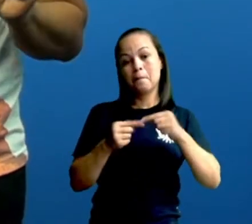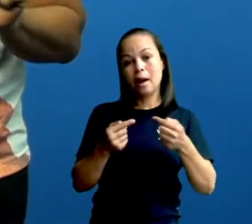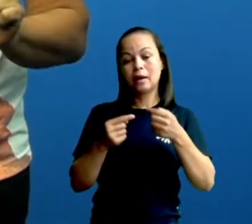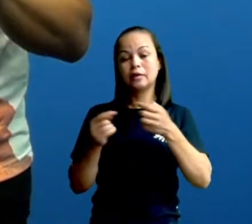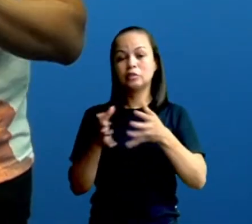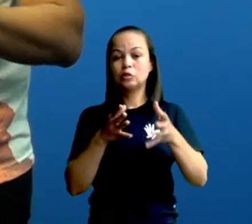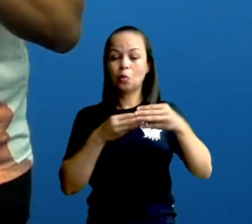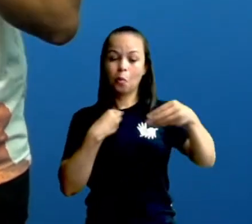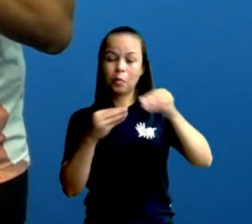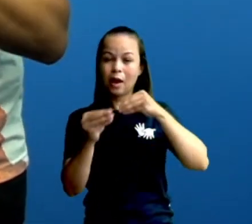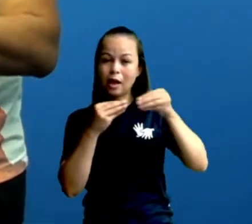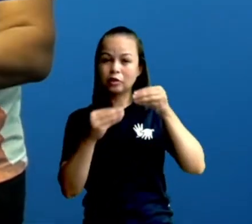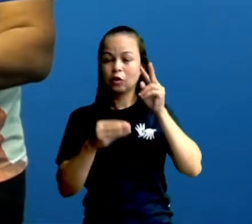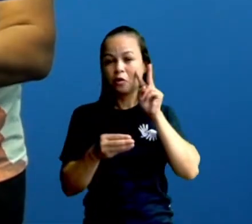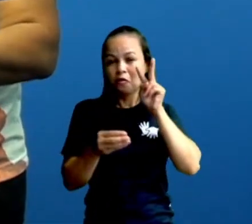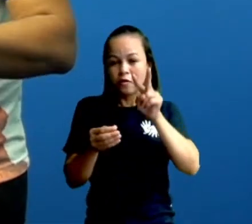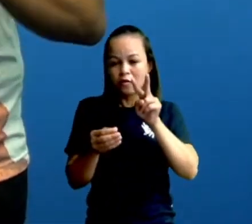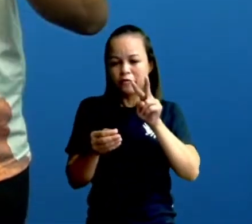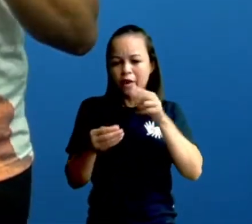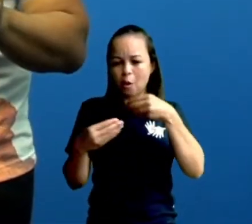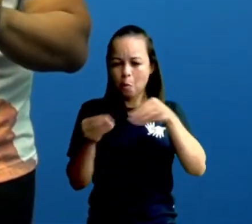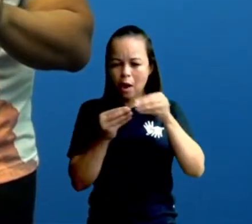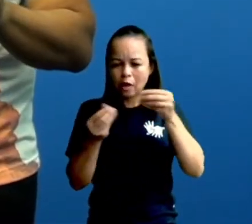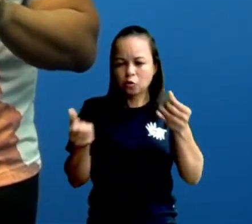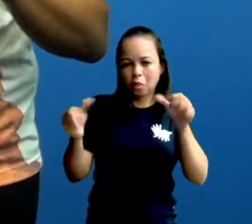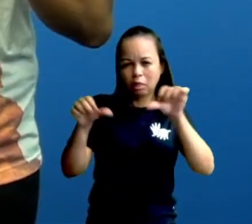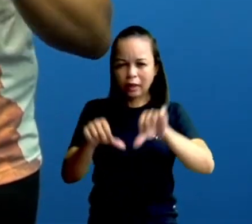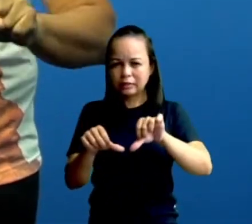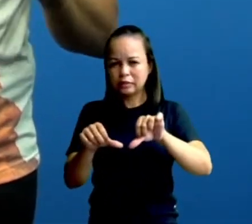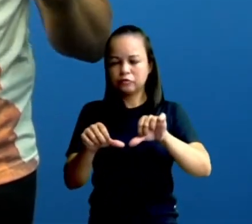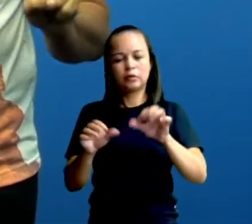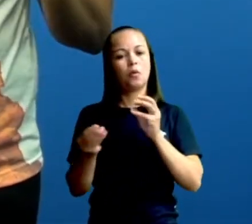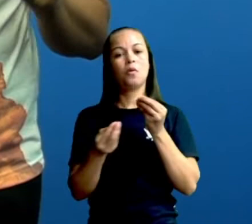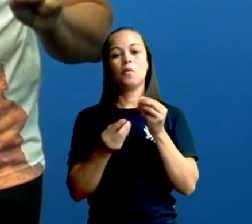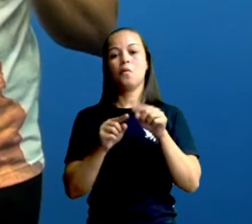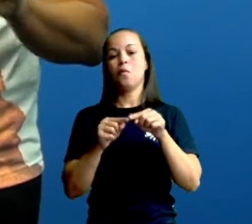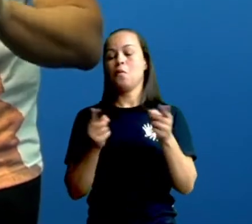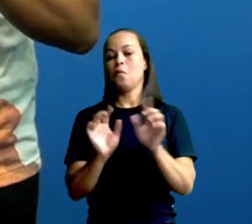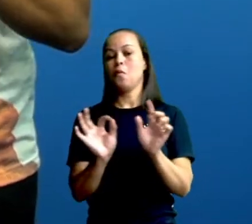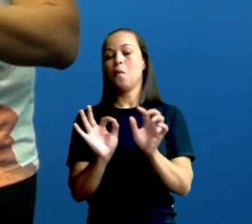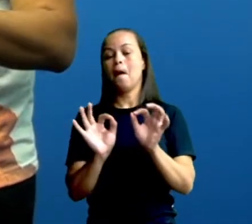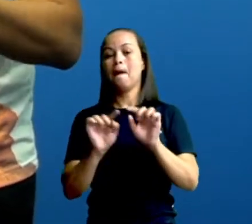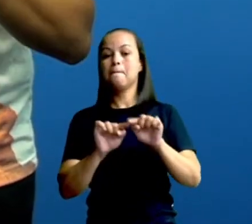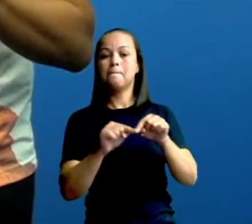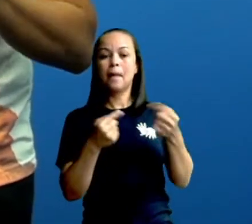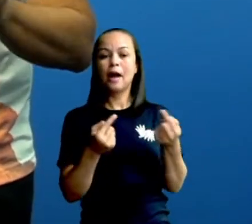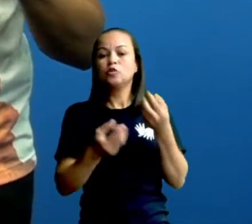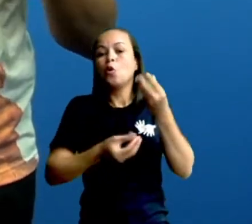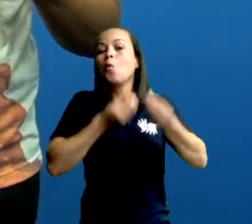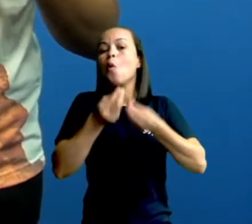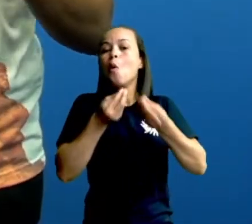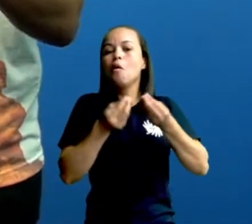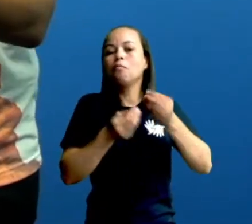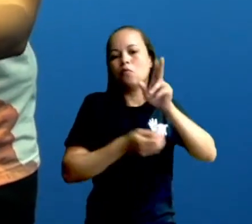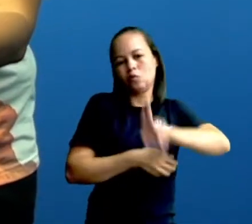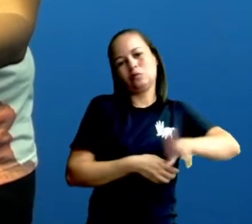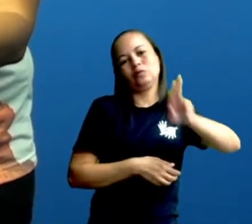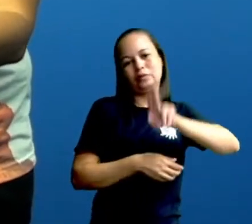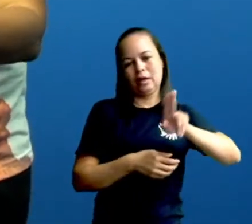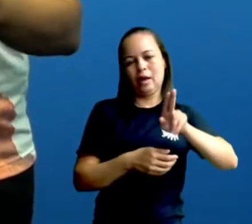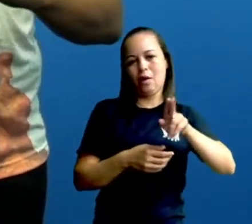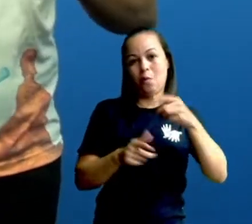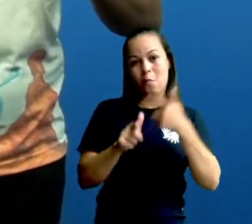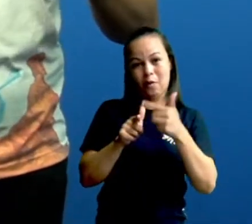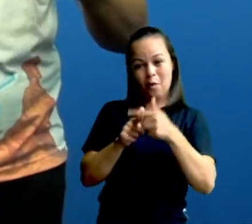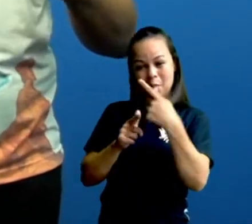não deve ser visto como algo negativo, mas sim a forma que nós estamos usando o plástico. O problema não está no plástico em